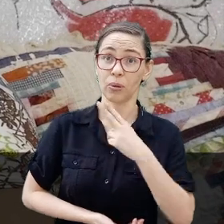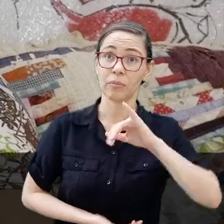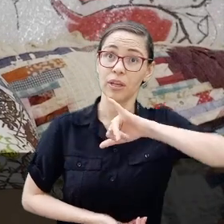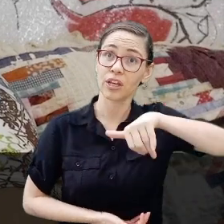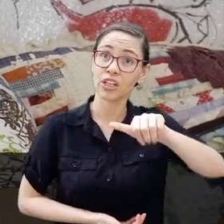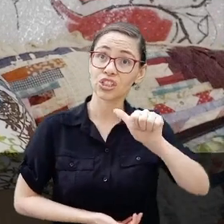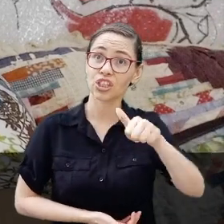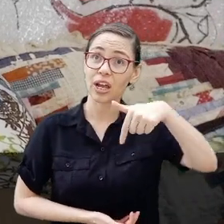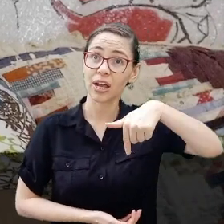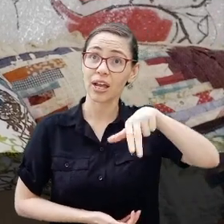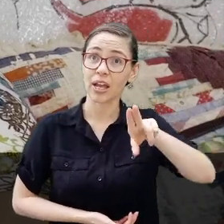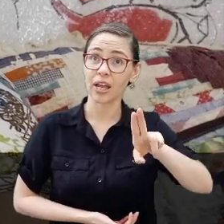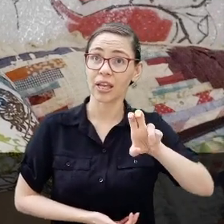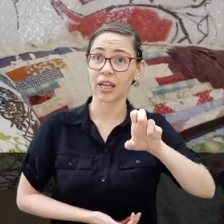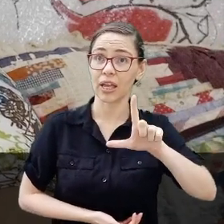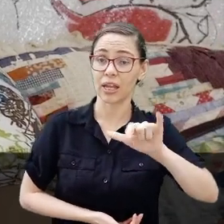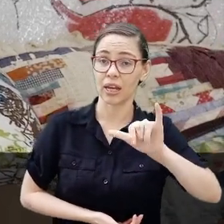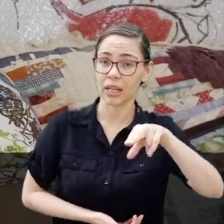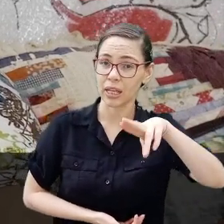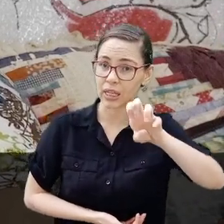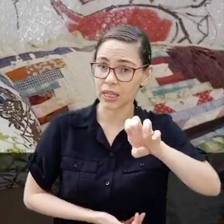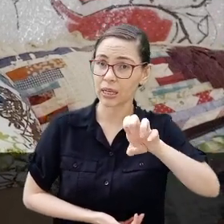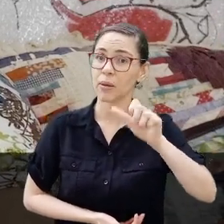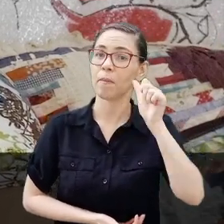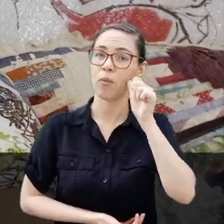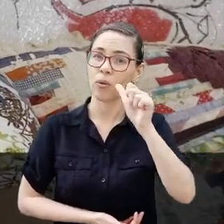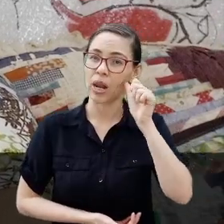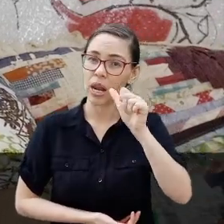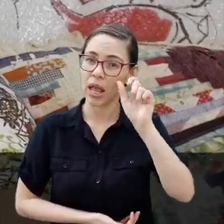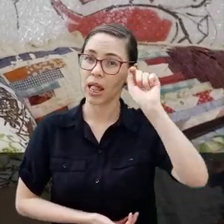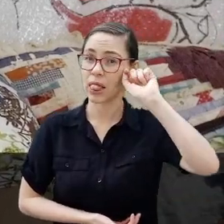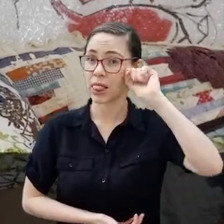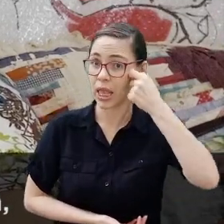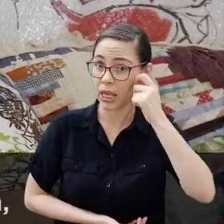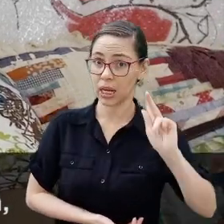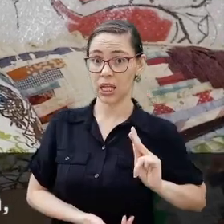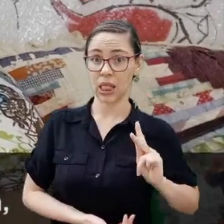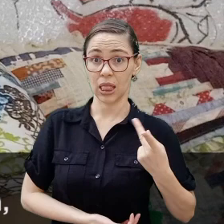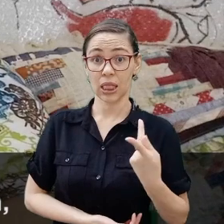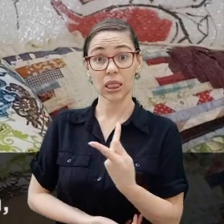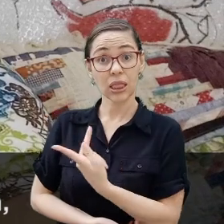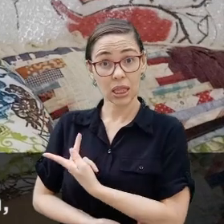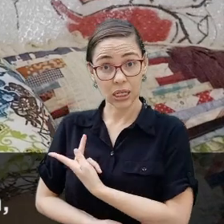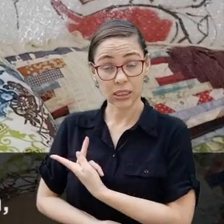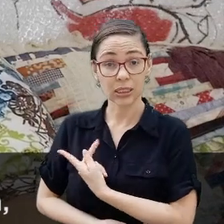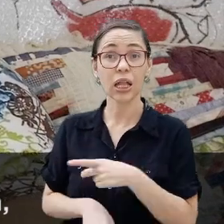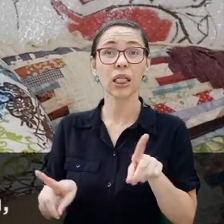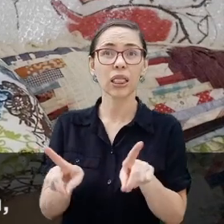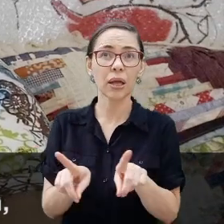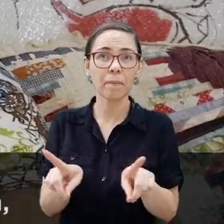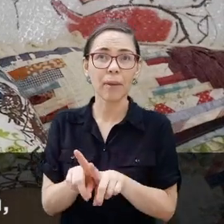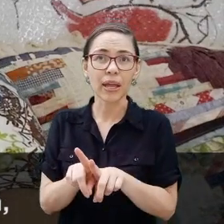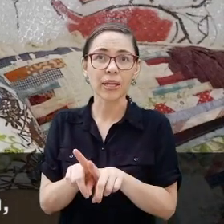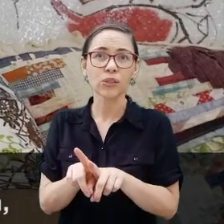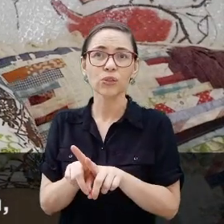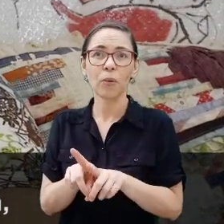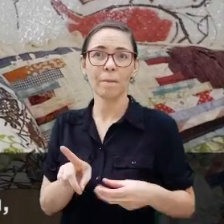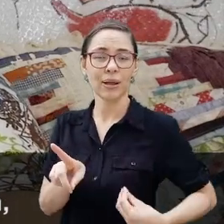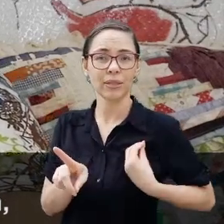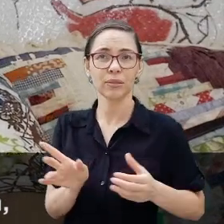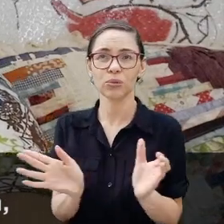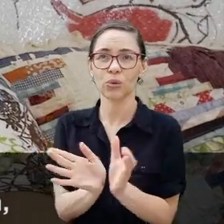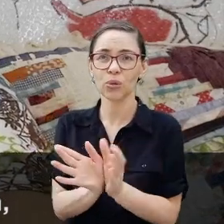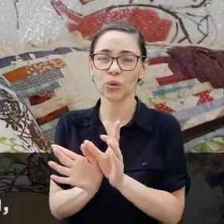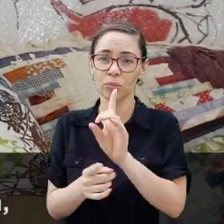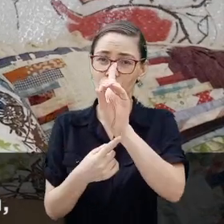Eu sou Jaqueline Gomes de Jesus, mulher negra, trans. Eu sou integrante da Comissão de Direitos